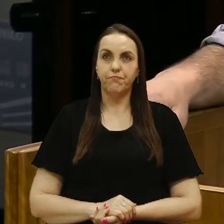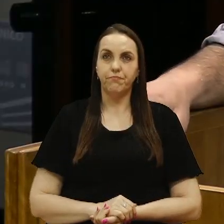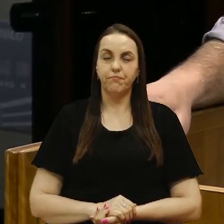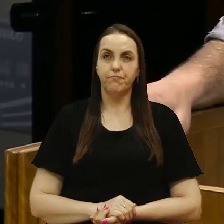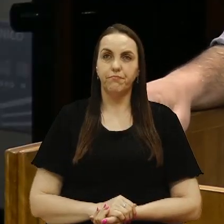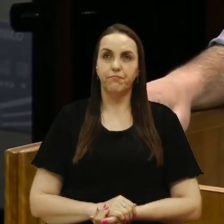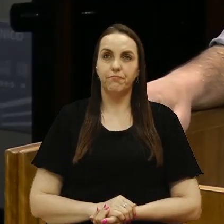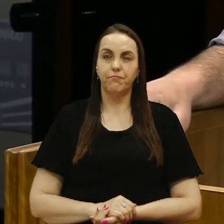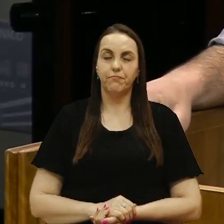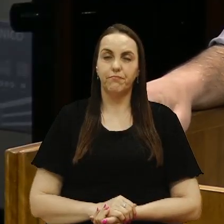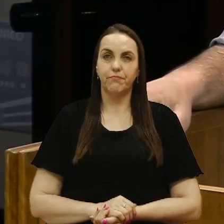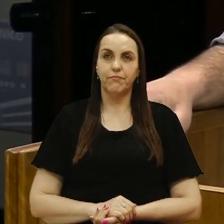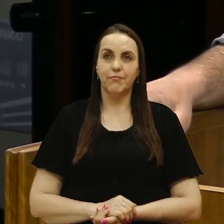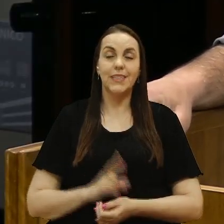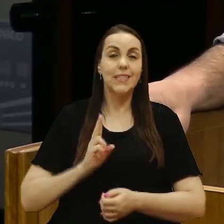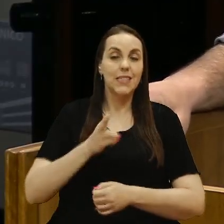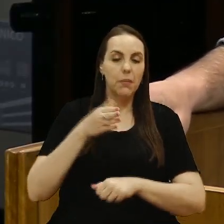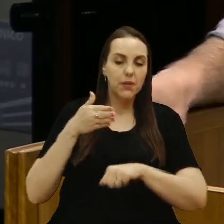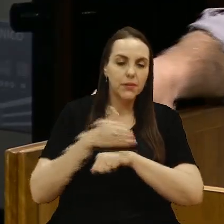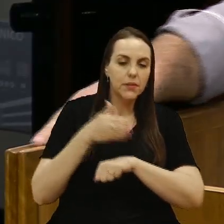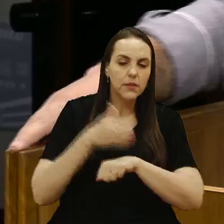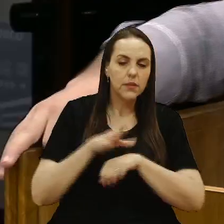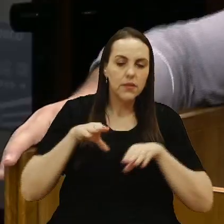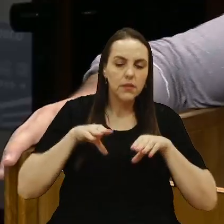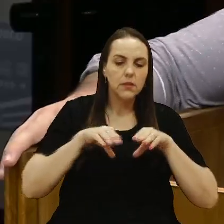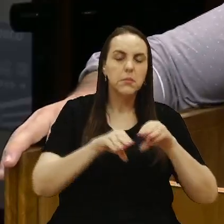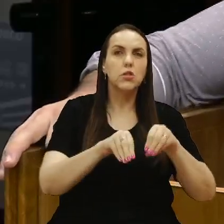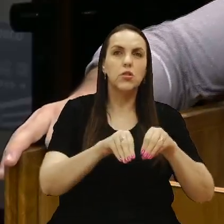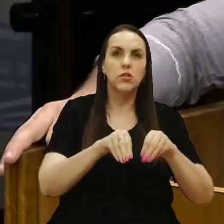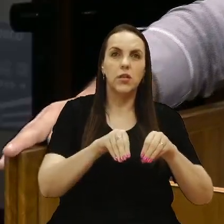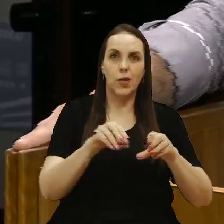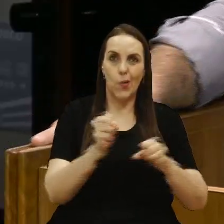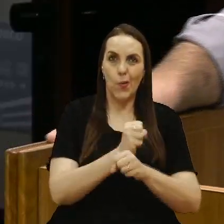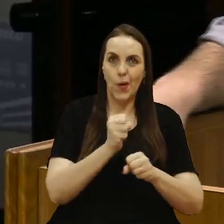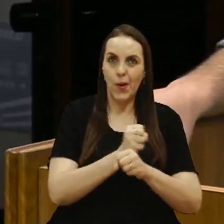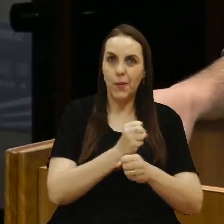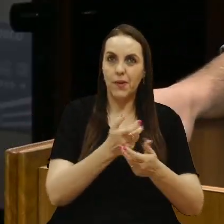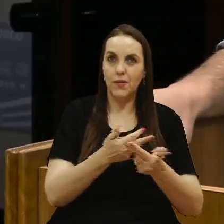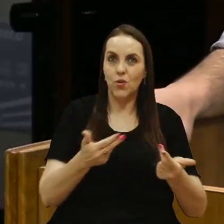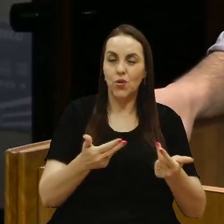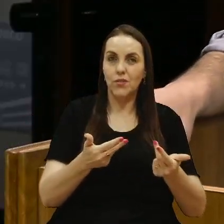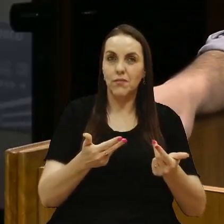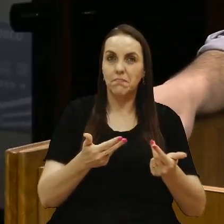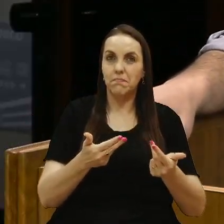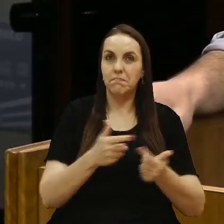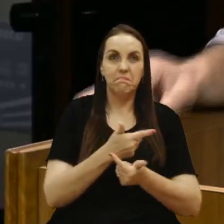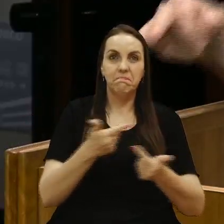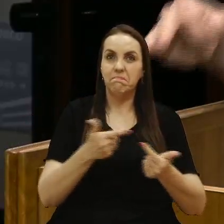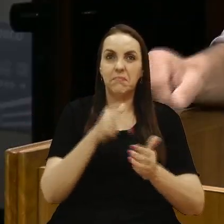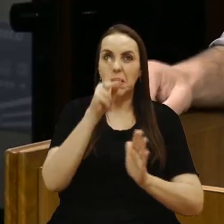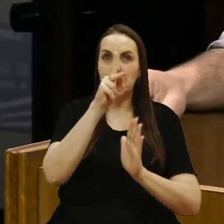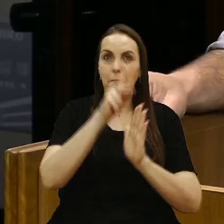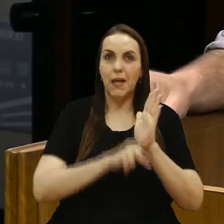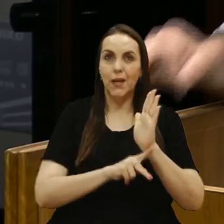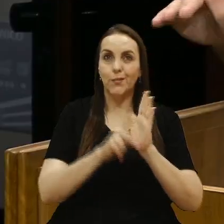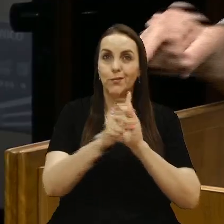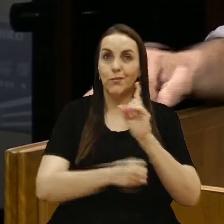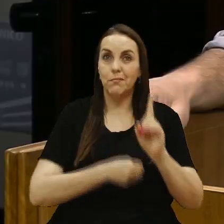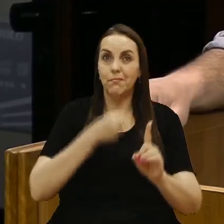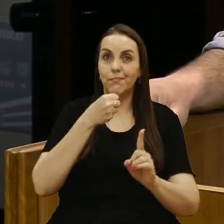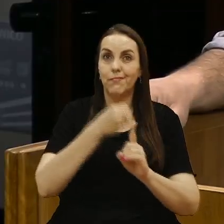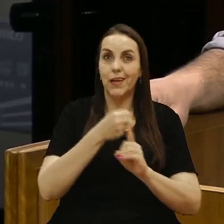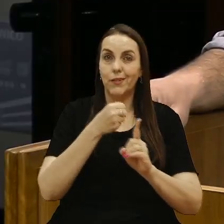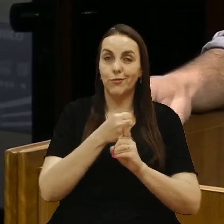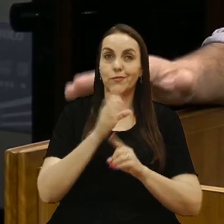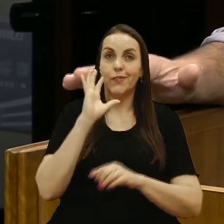Cada intervenção que é realizada na cidade não tem qualquer planejamento do impacto da